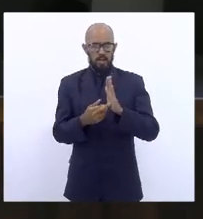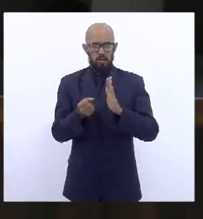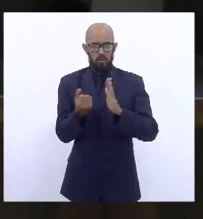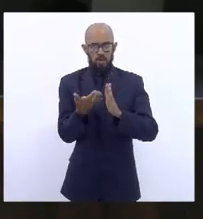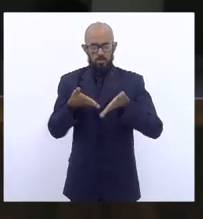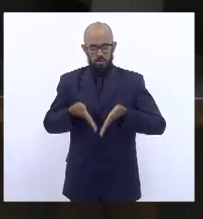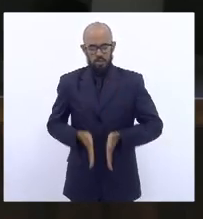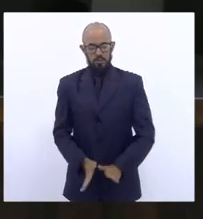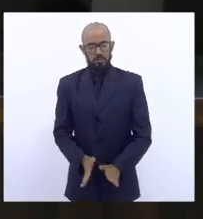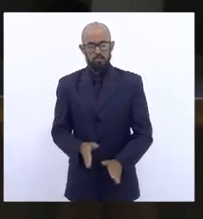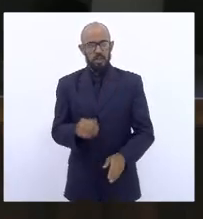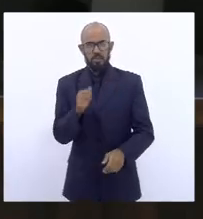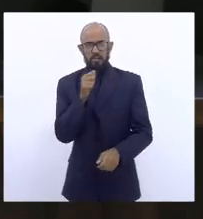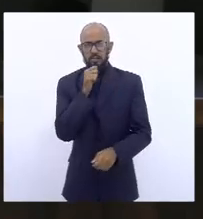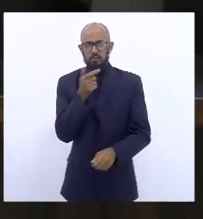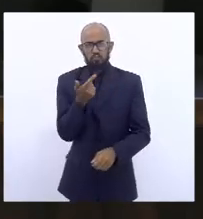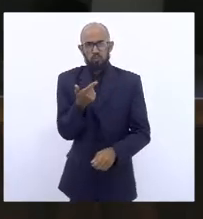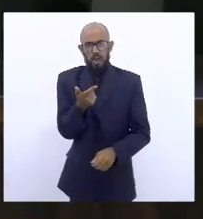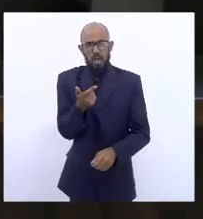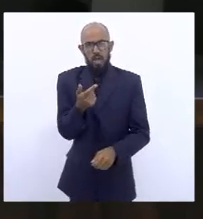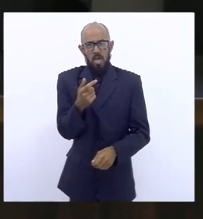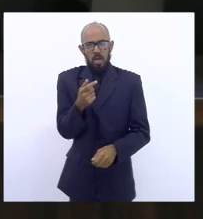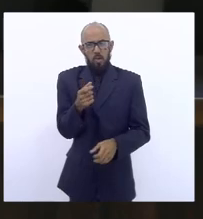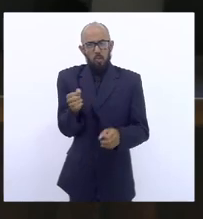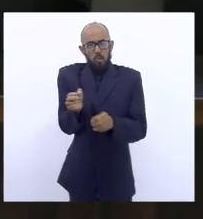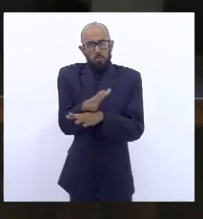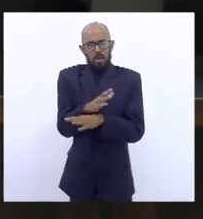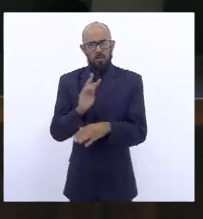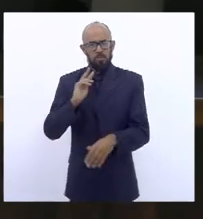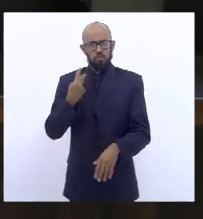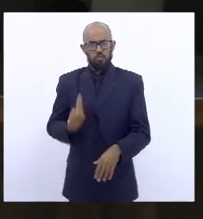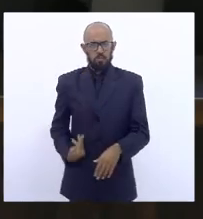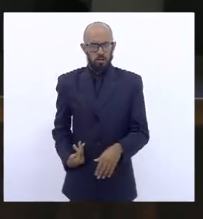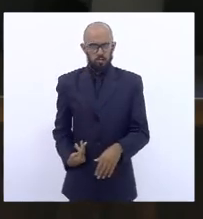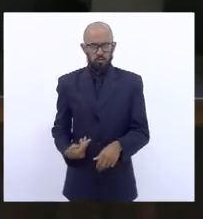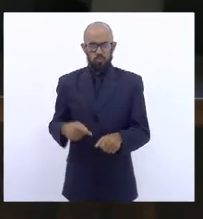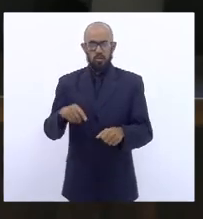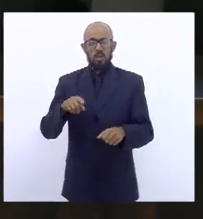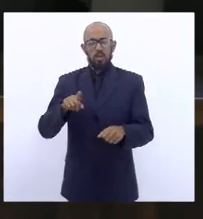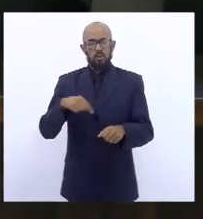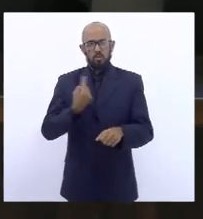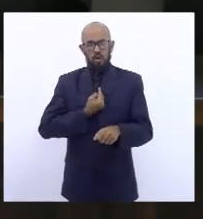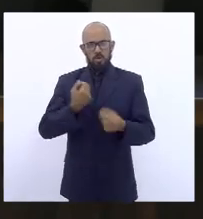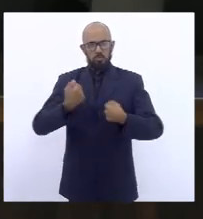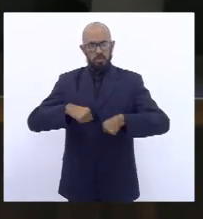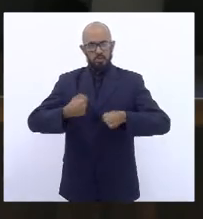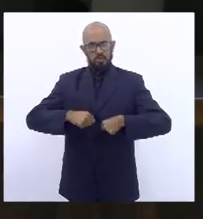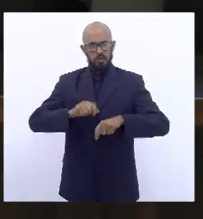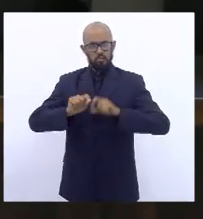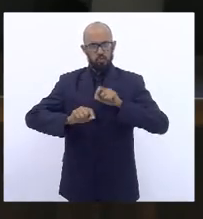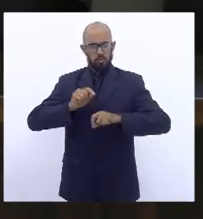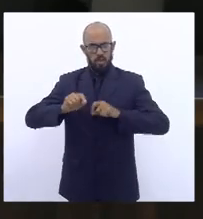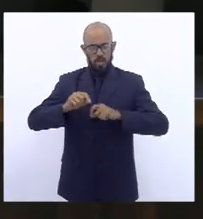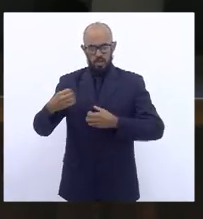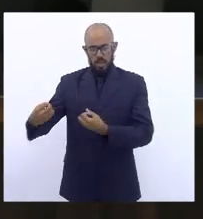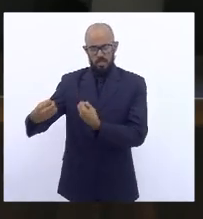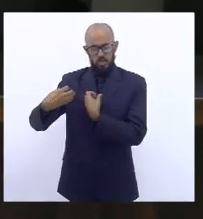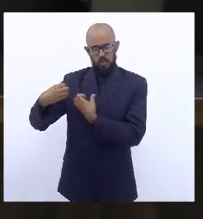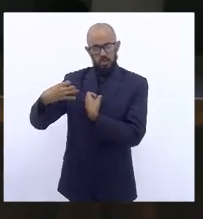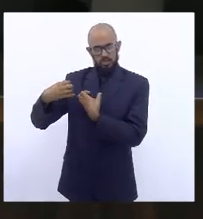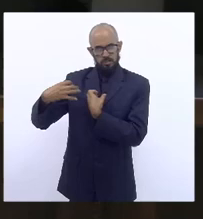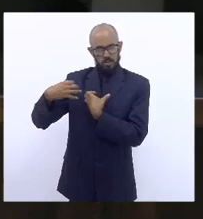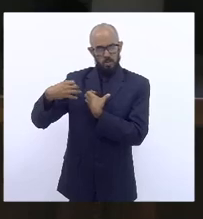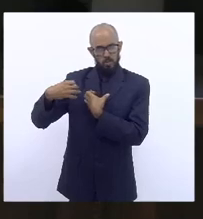não somos completamente humanos. Não é? Ou seja, é preciso que o processo de educação